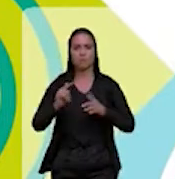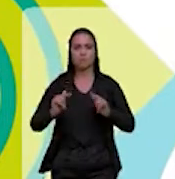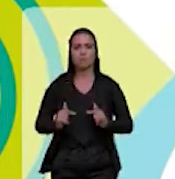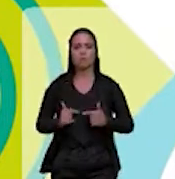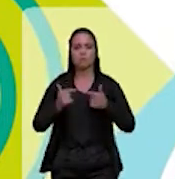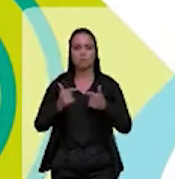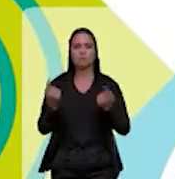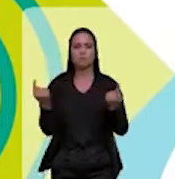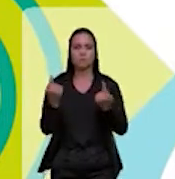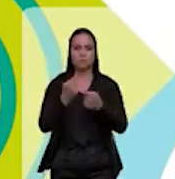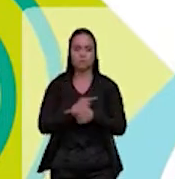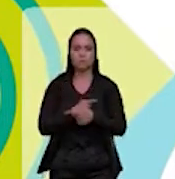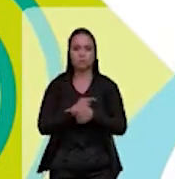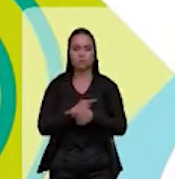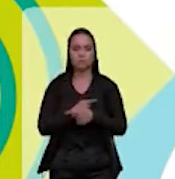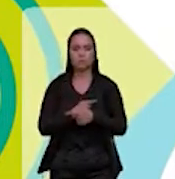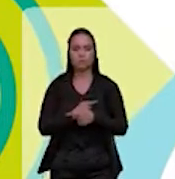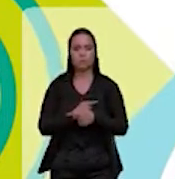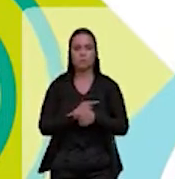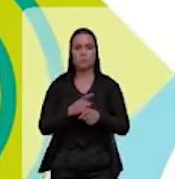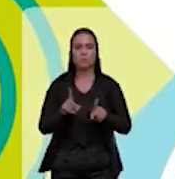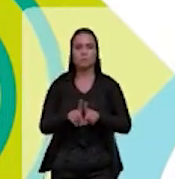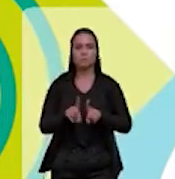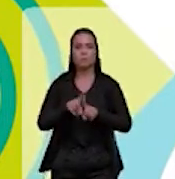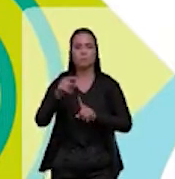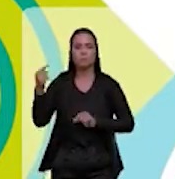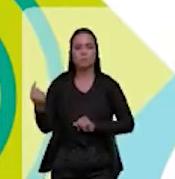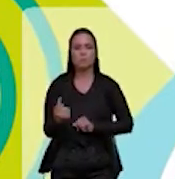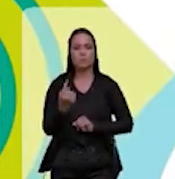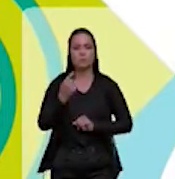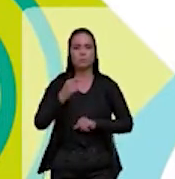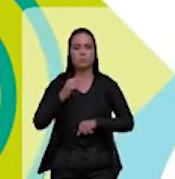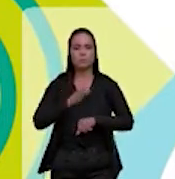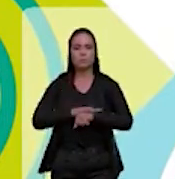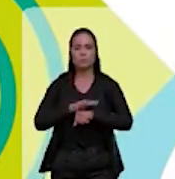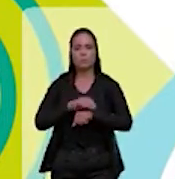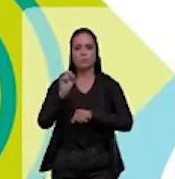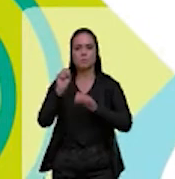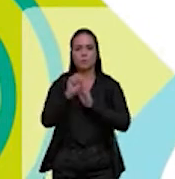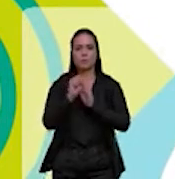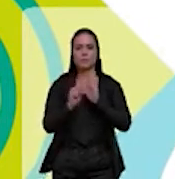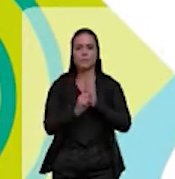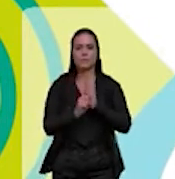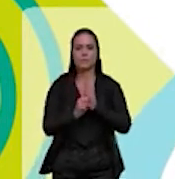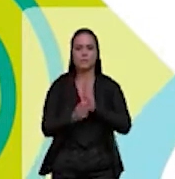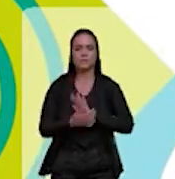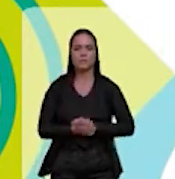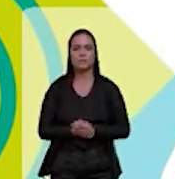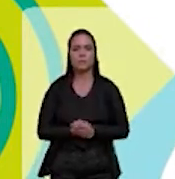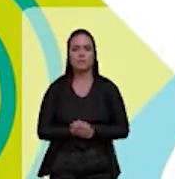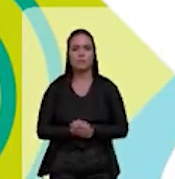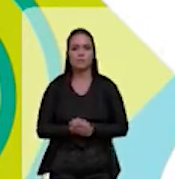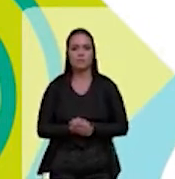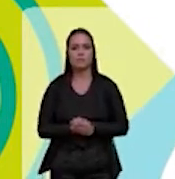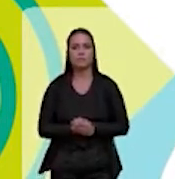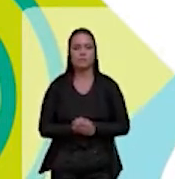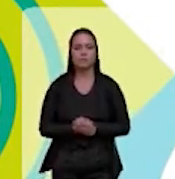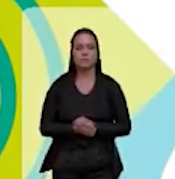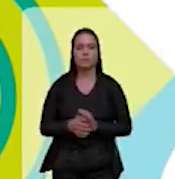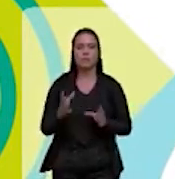lutar contra uma fragmentação e um isolamento que durou séculos ao esforço